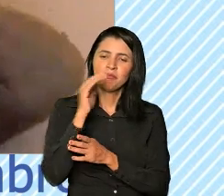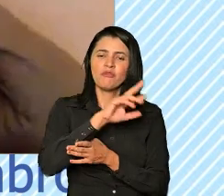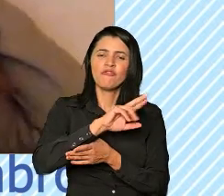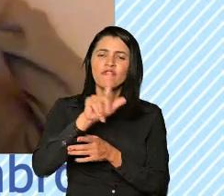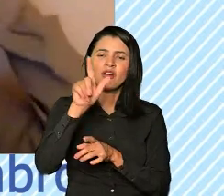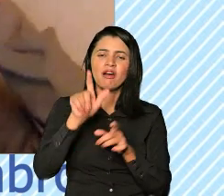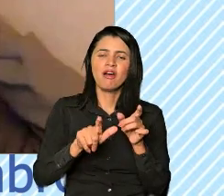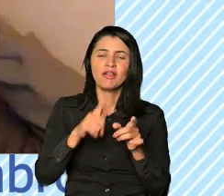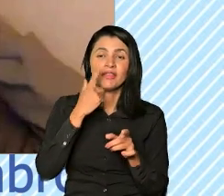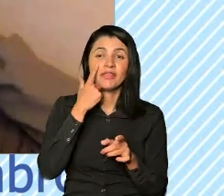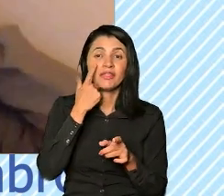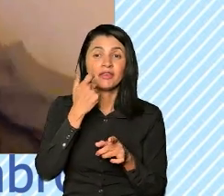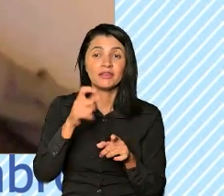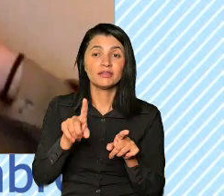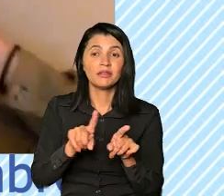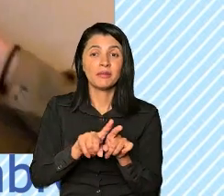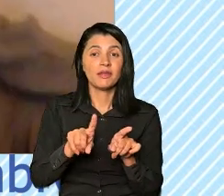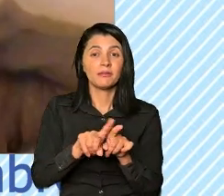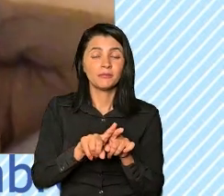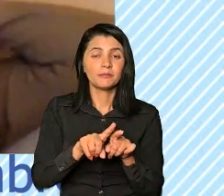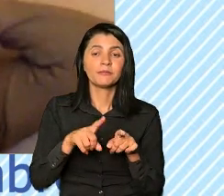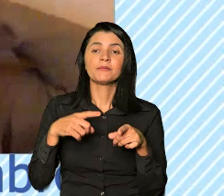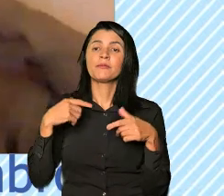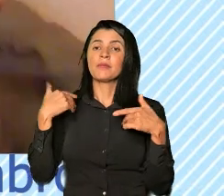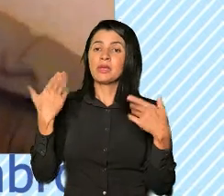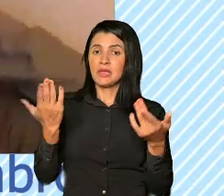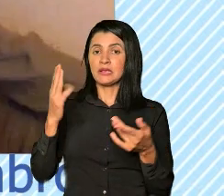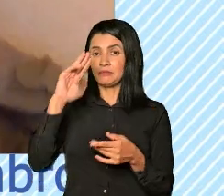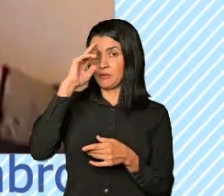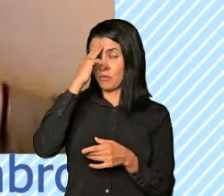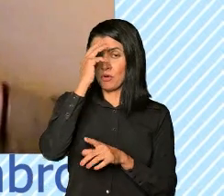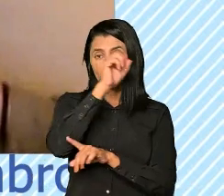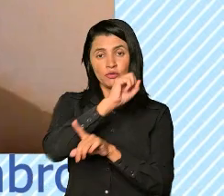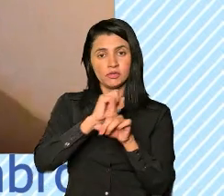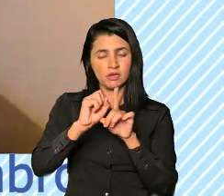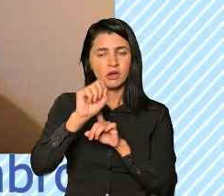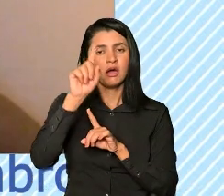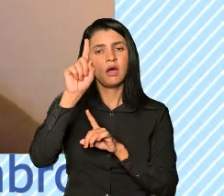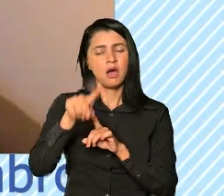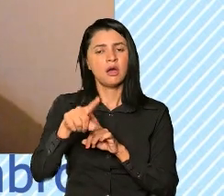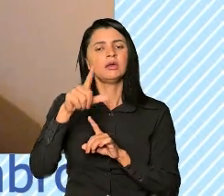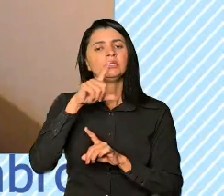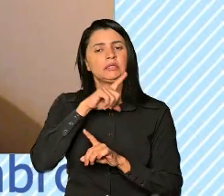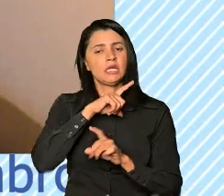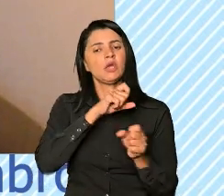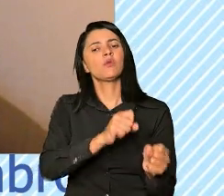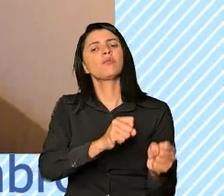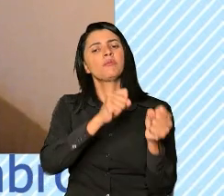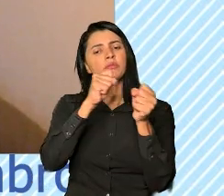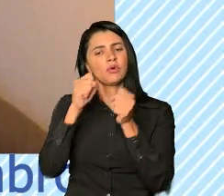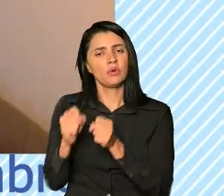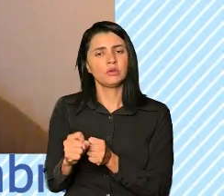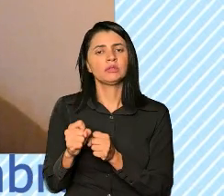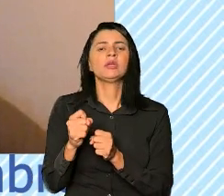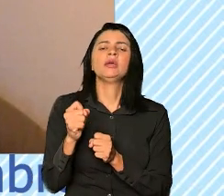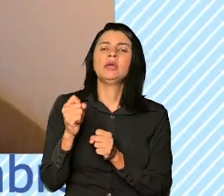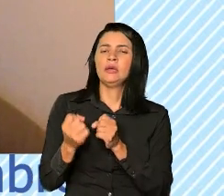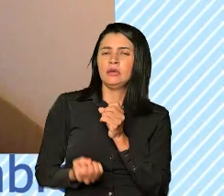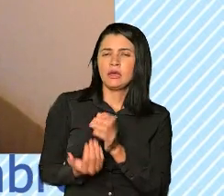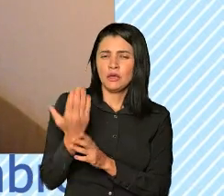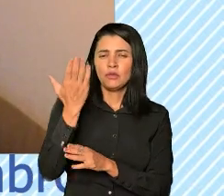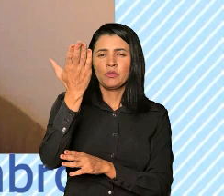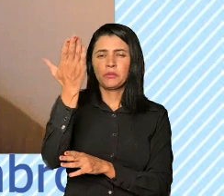forças e interesses. E essa memória social ela está imbuída de um certo poder criado no passado,